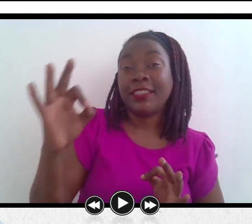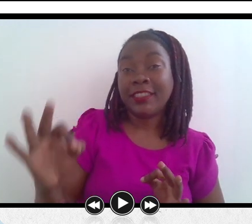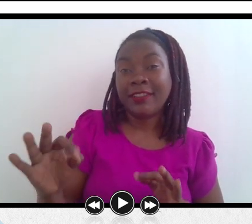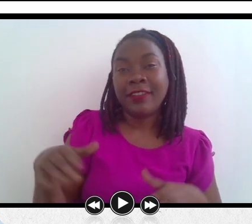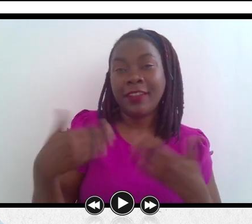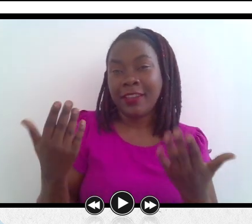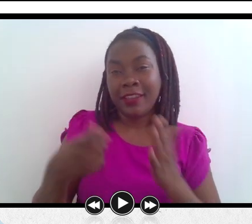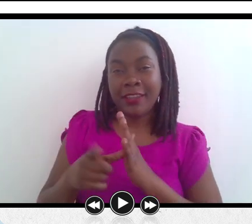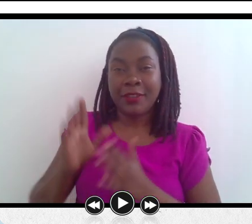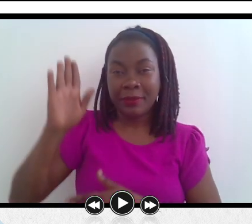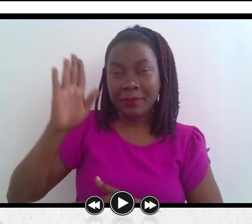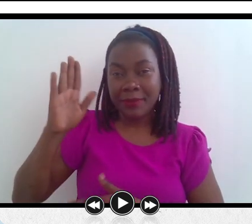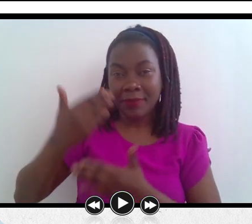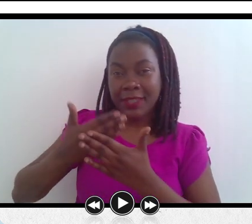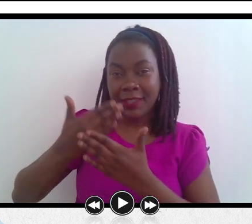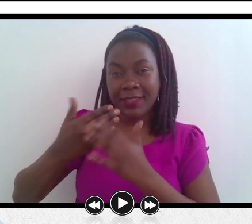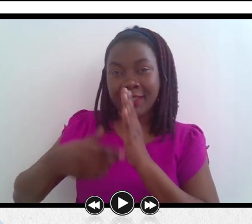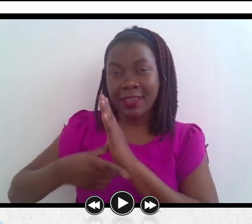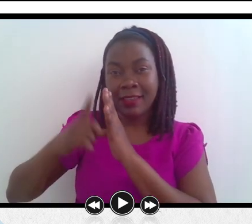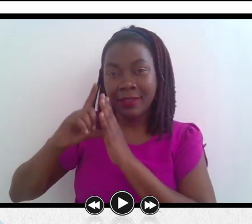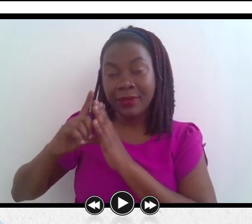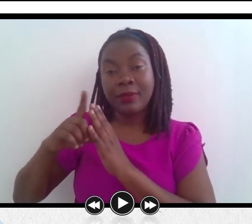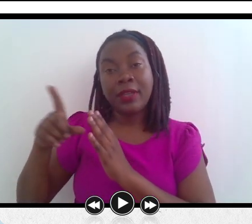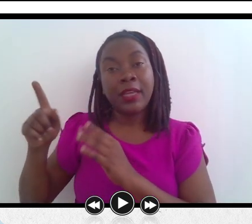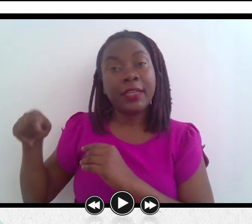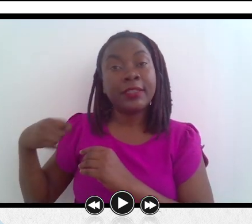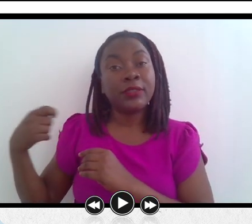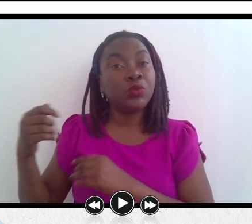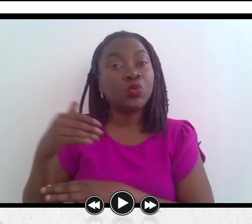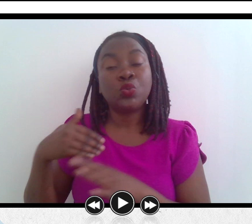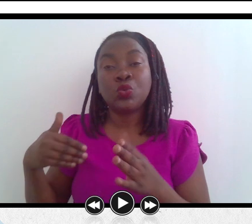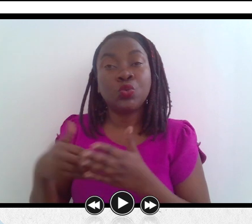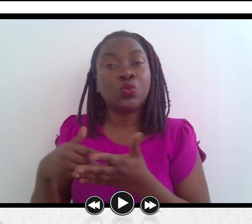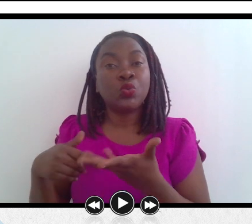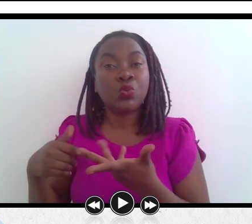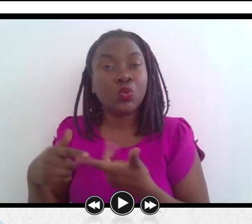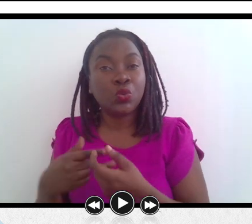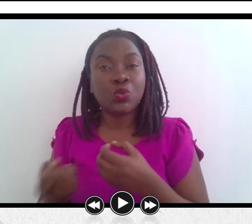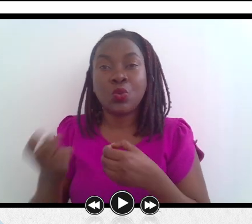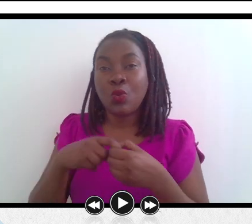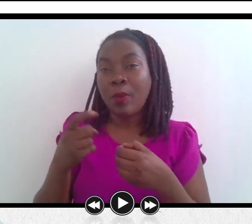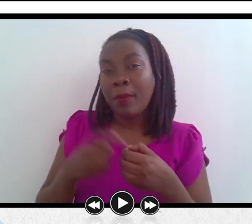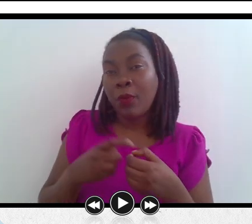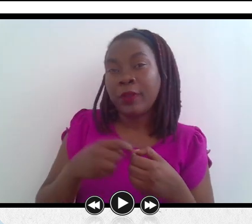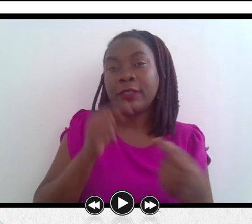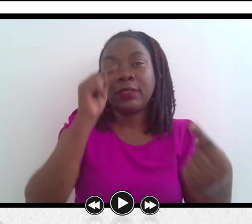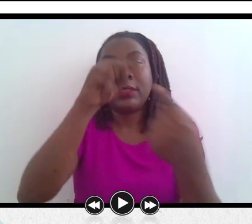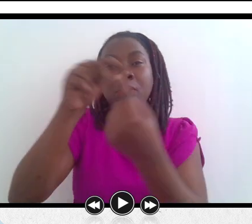tinha comentado numa aula anterior, elas são todas aquelas contenções de encosta, recomposição de